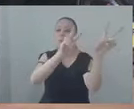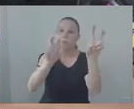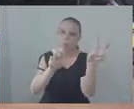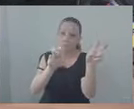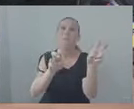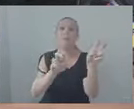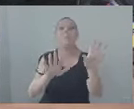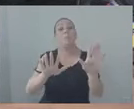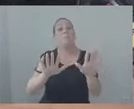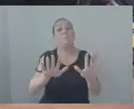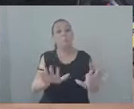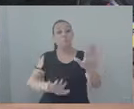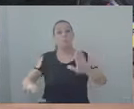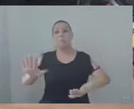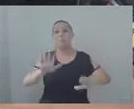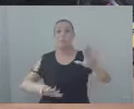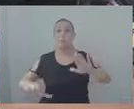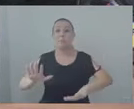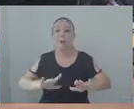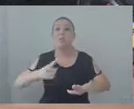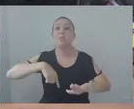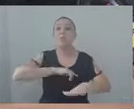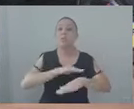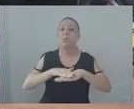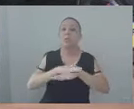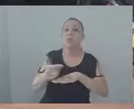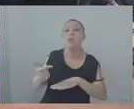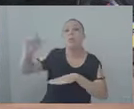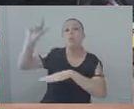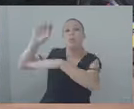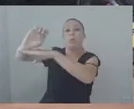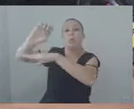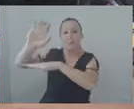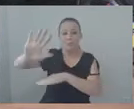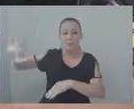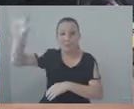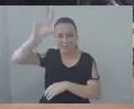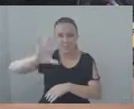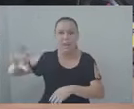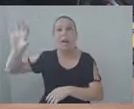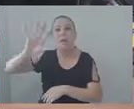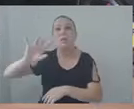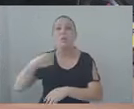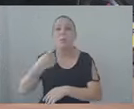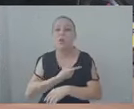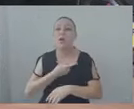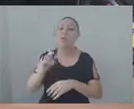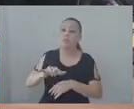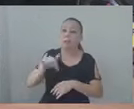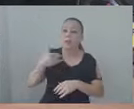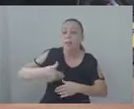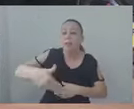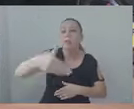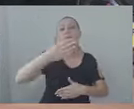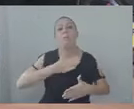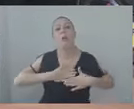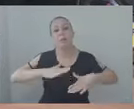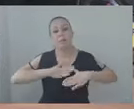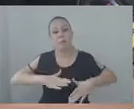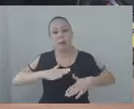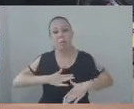está em conversa com o governo do Estado, né, e é uma sinalização positiva para agora, com mais calma, rever toda a nossa condição.